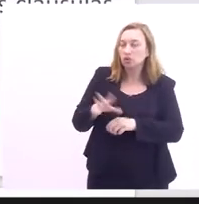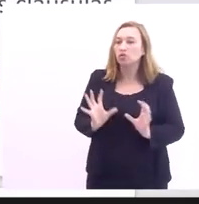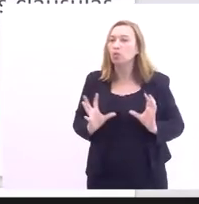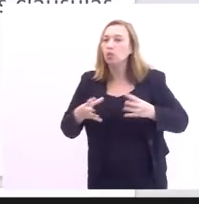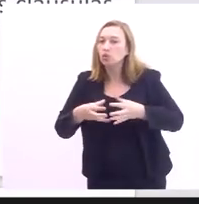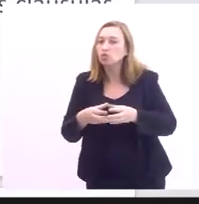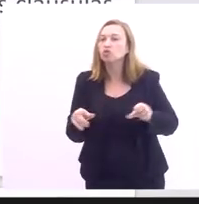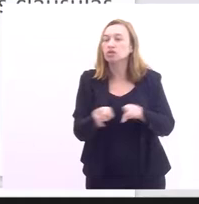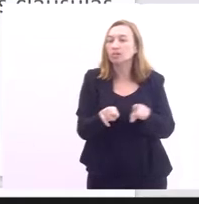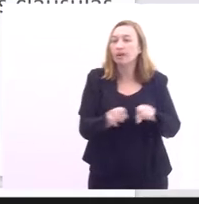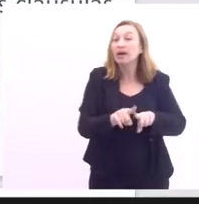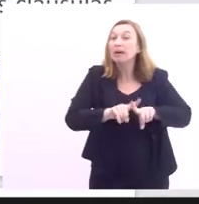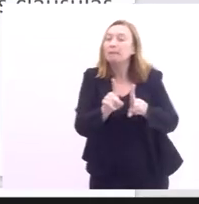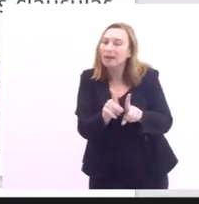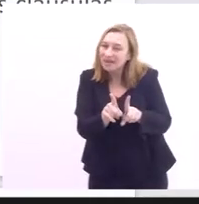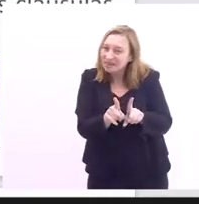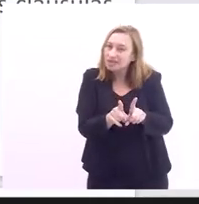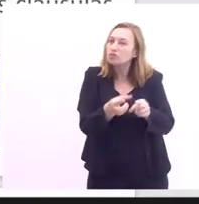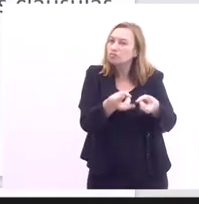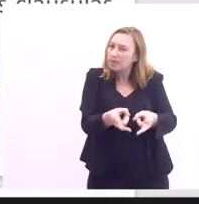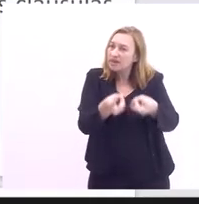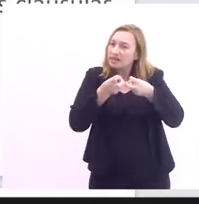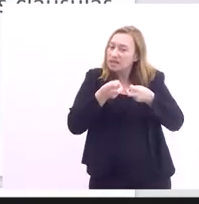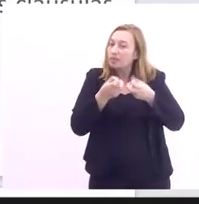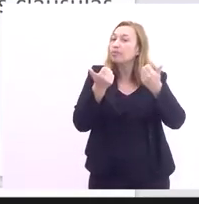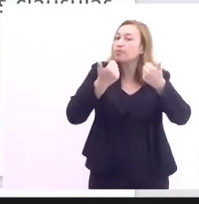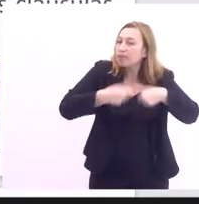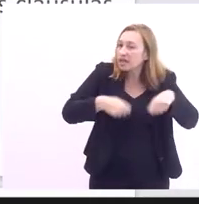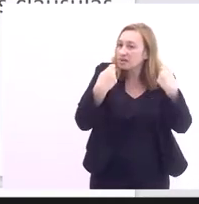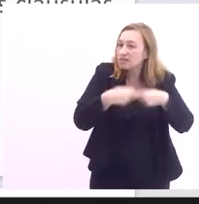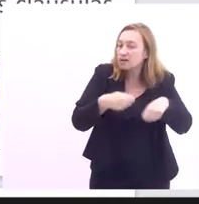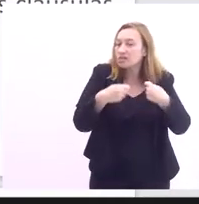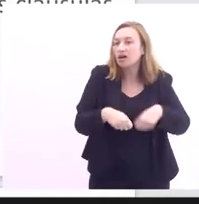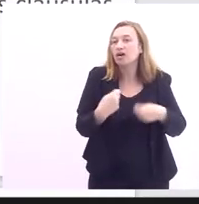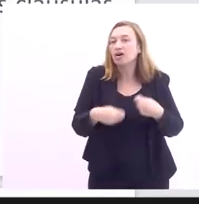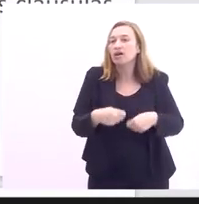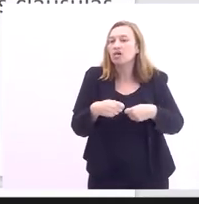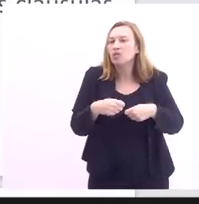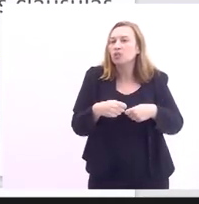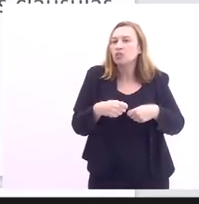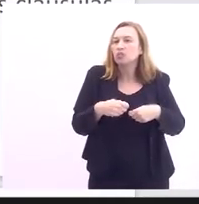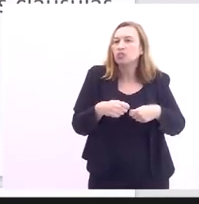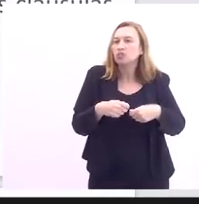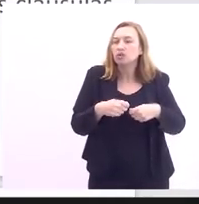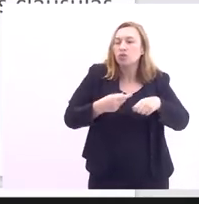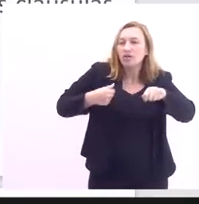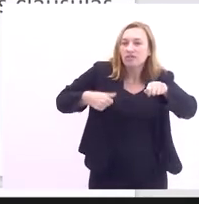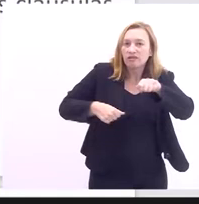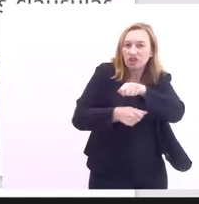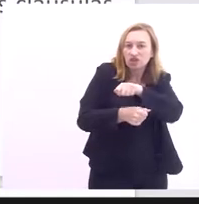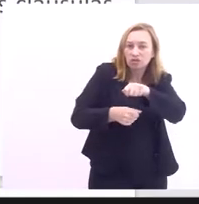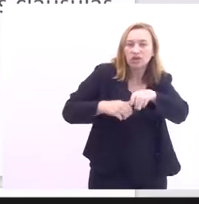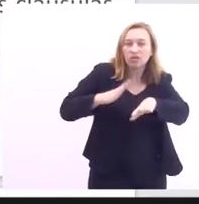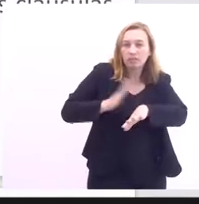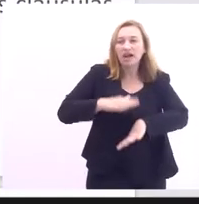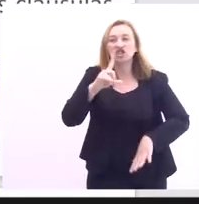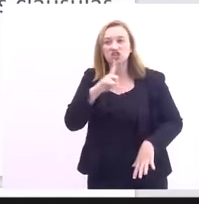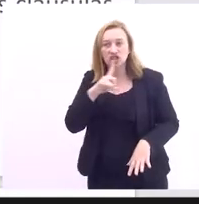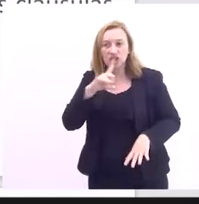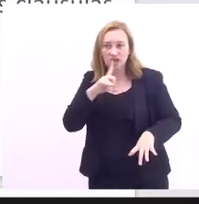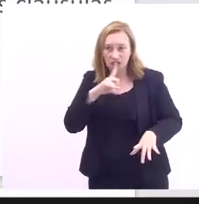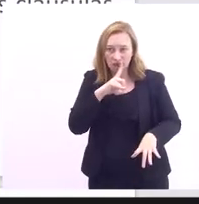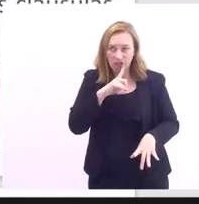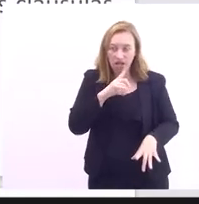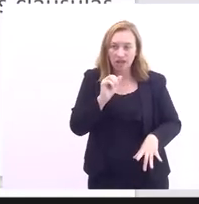conjuntos, mas mesmo assim a gente percebe que precisa de aumentar os investimentos e a quantidade de ações